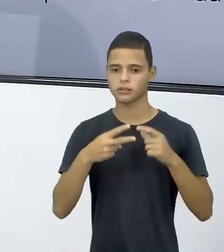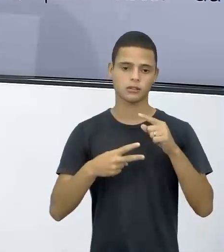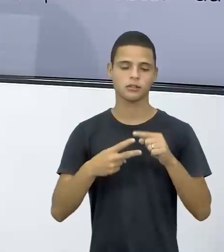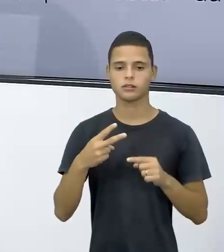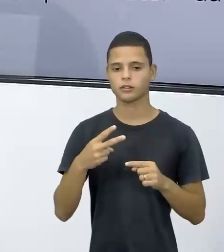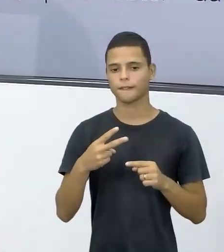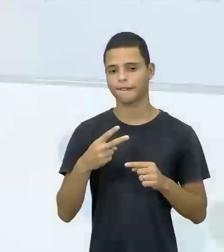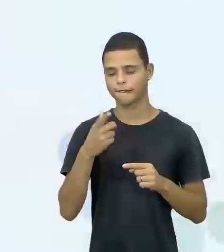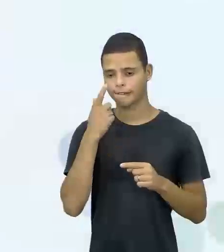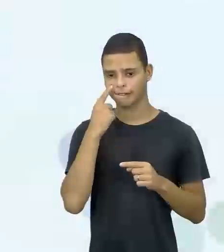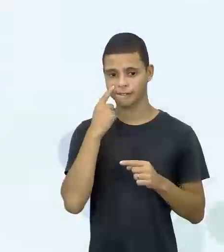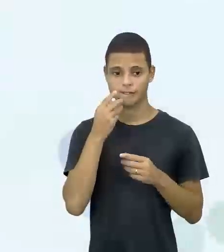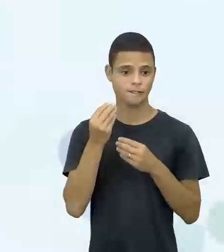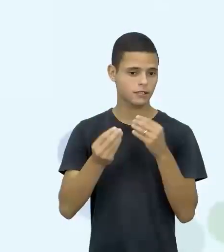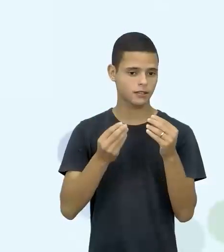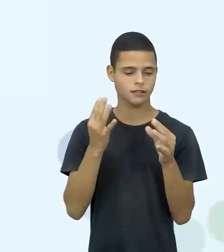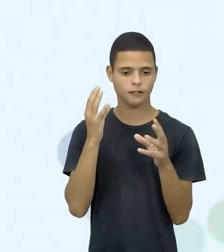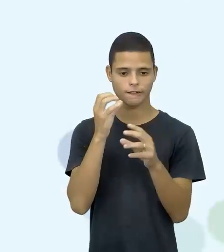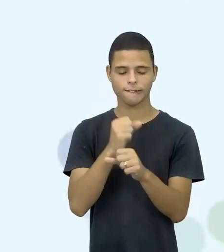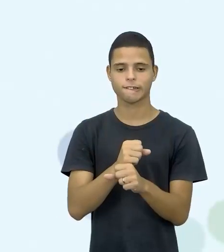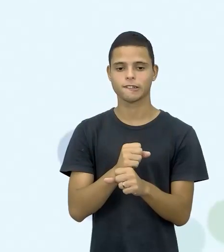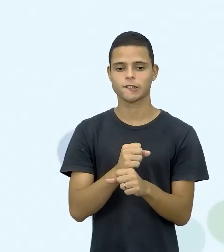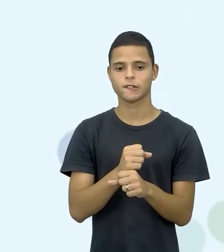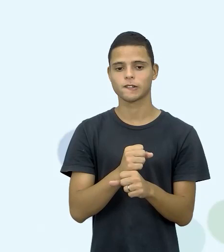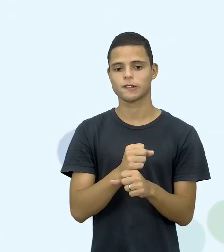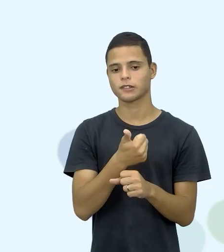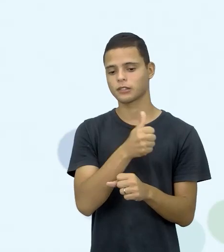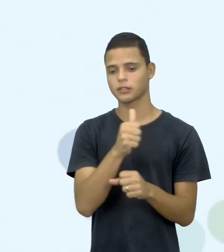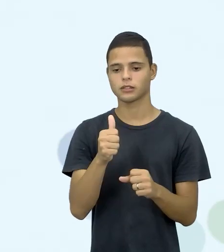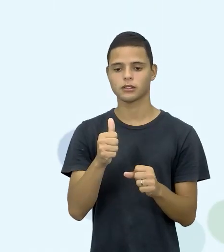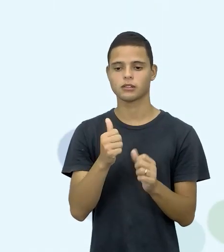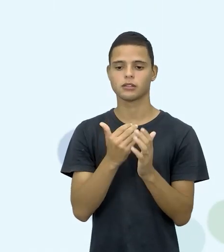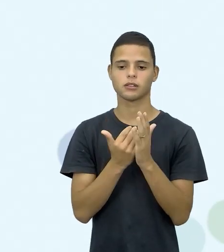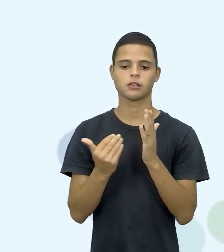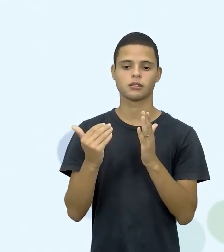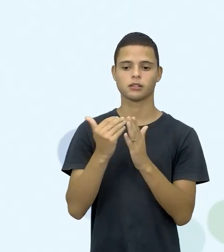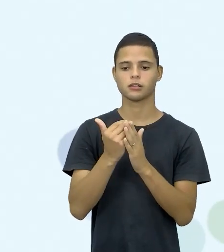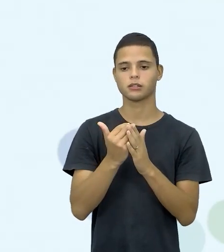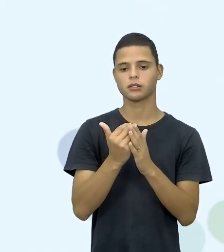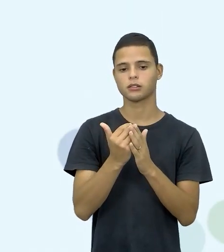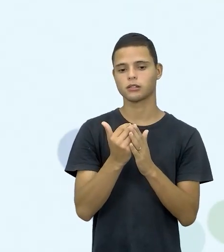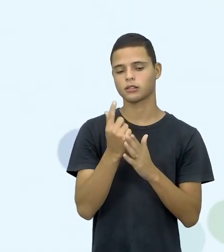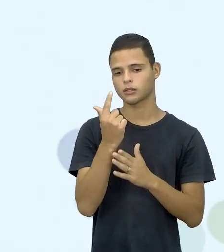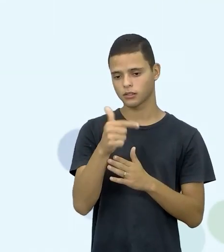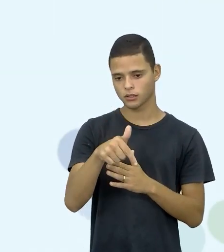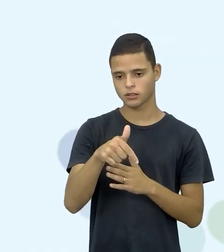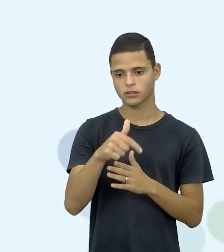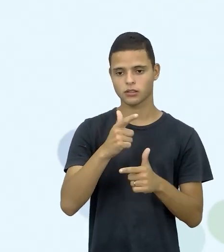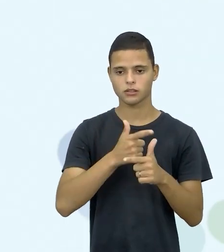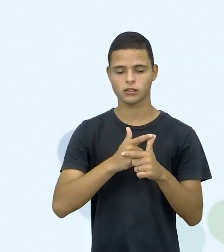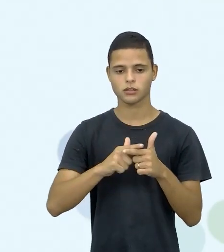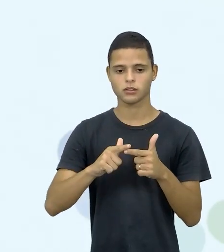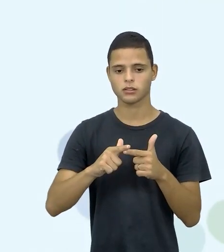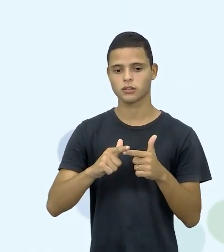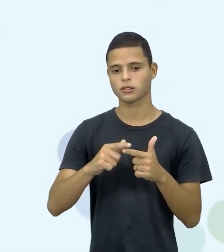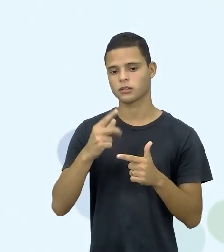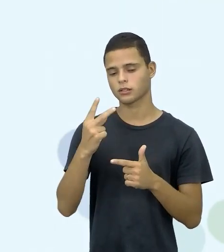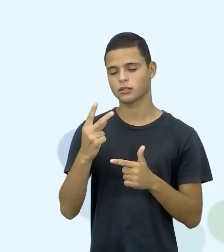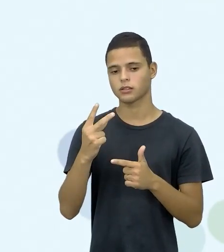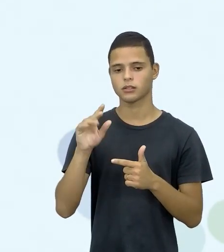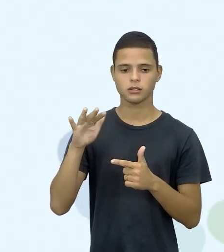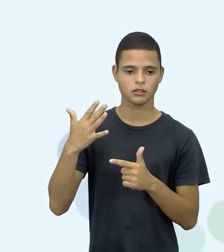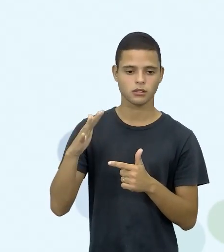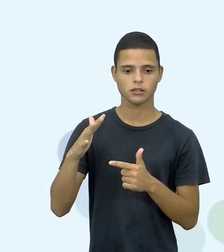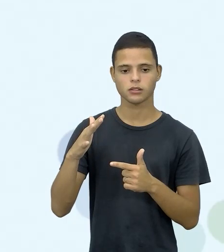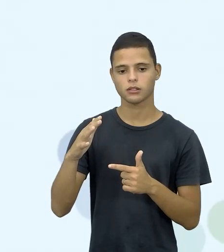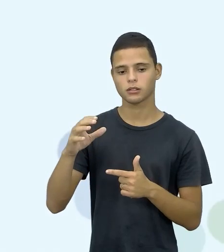ó, para calcular o tempo médio. Vai ser 11 mais 7, aqui dá 18, né? Divide por 2, mais ou menos a média de 9 segundos,